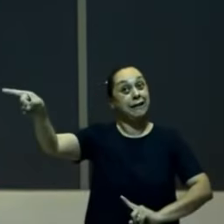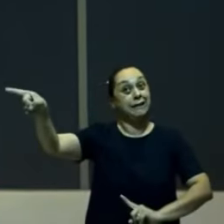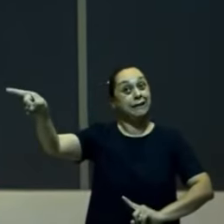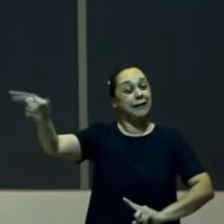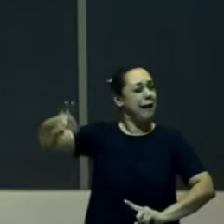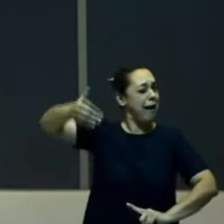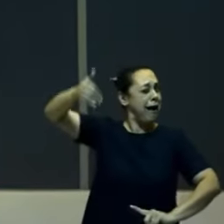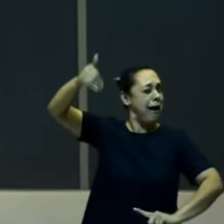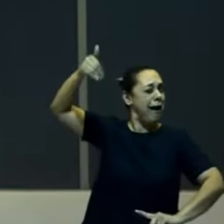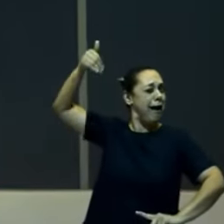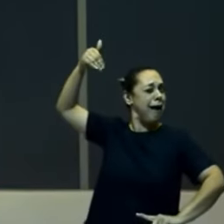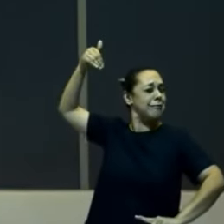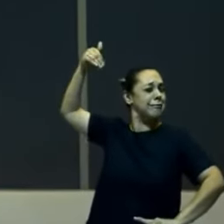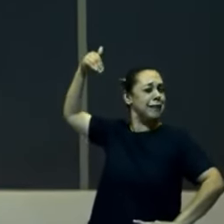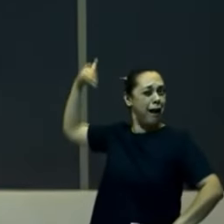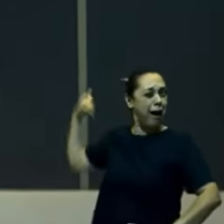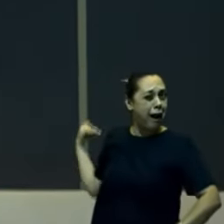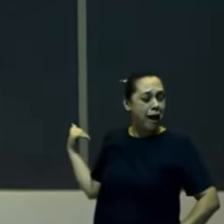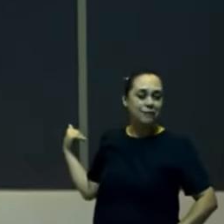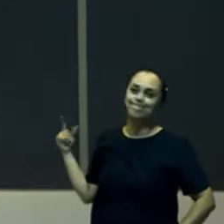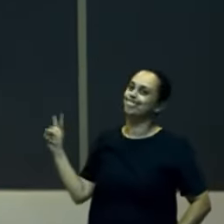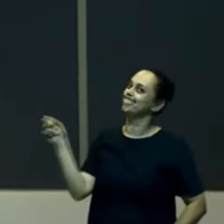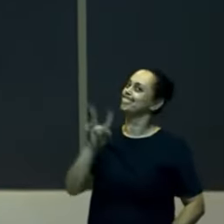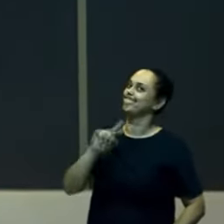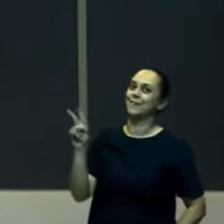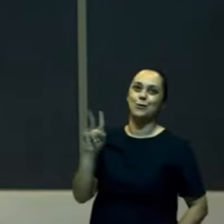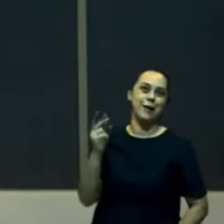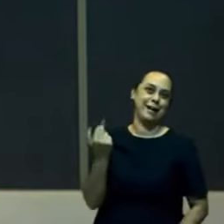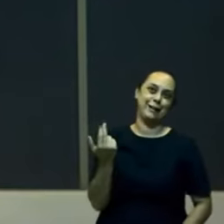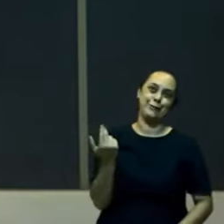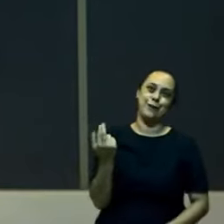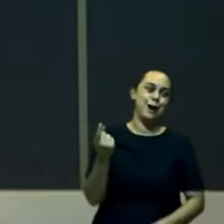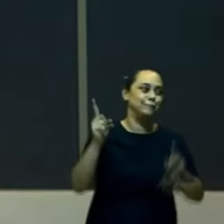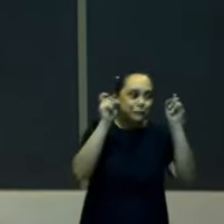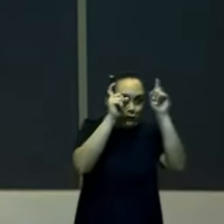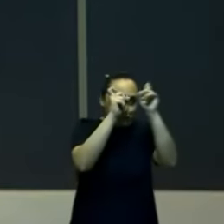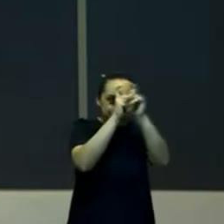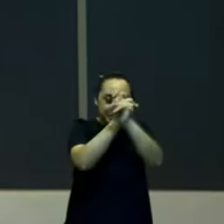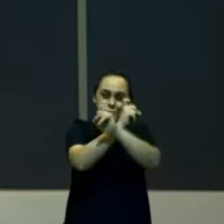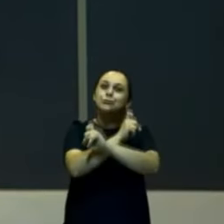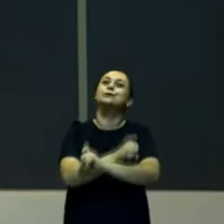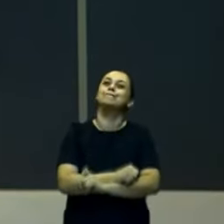Não. Paulo faz esse agradecimento porque ele entende